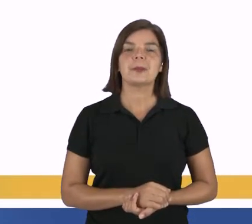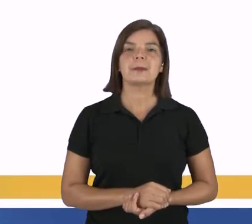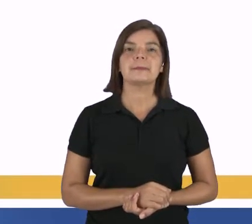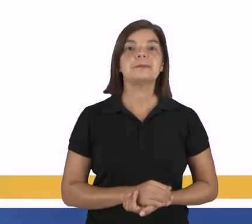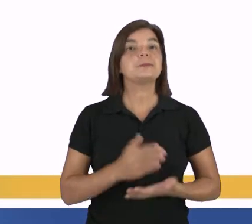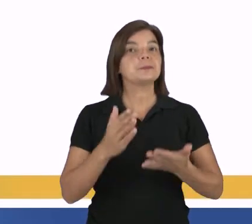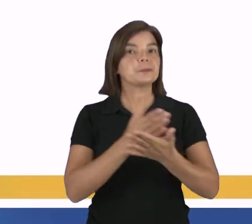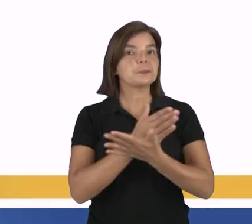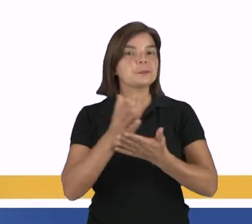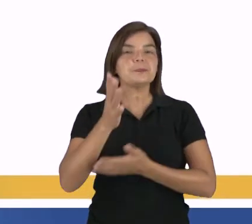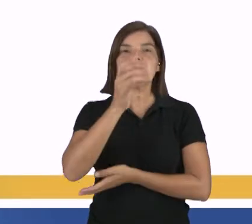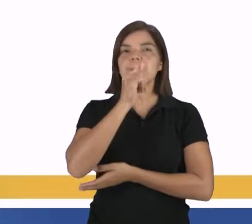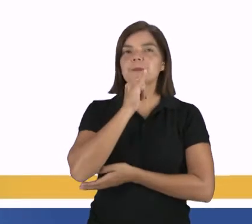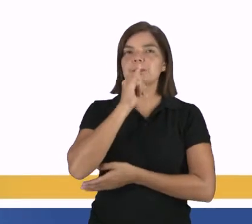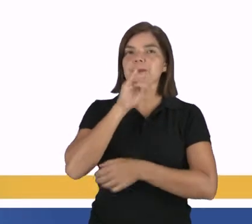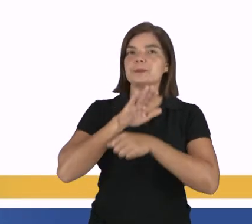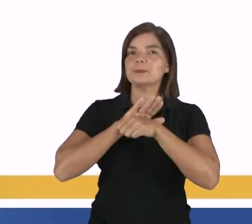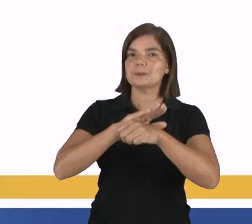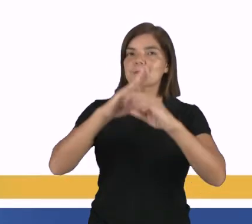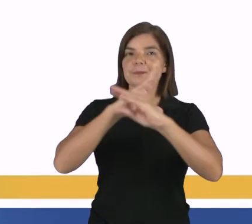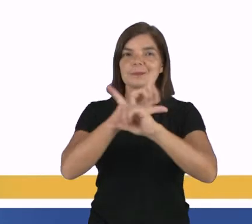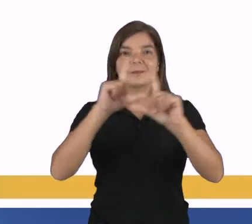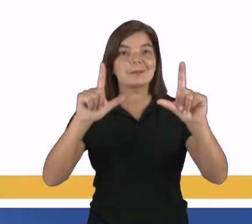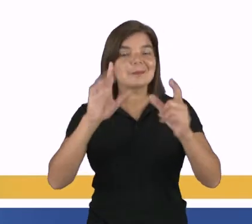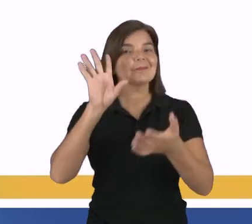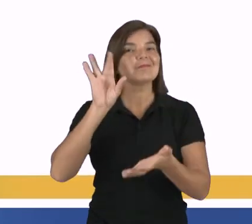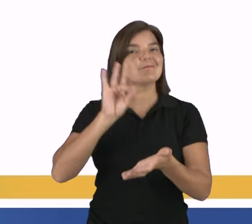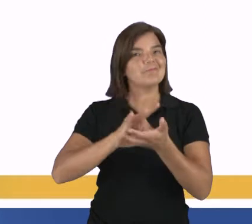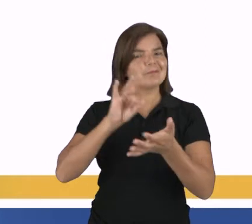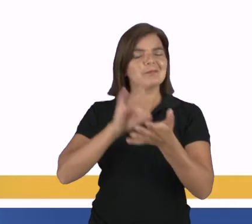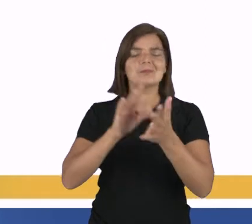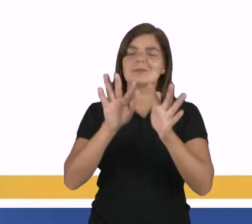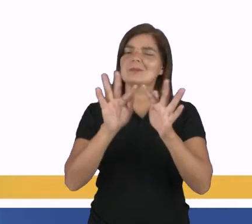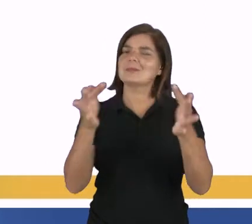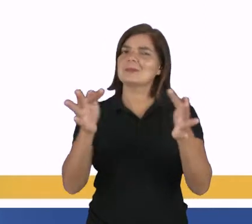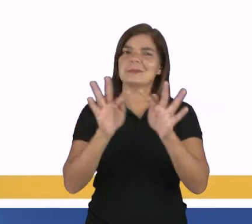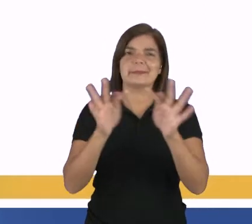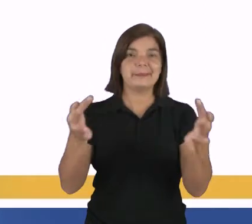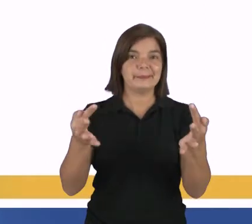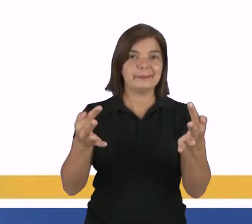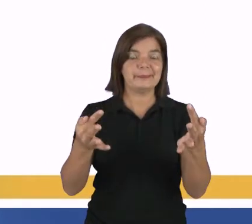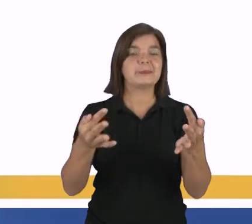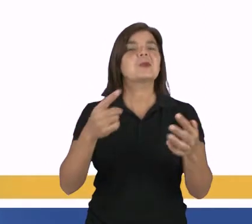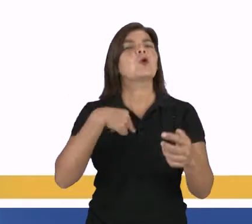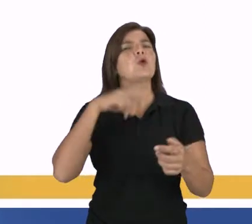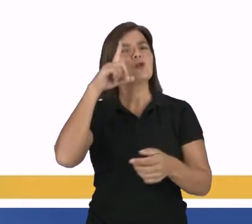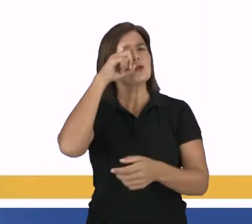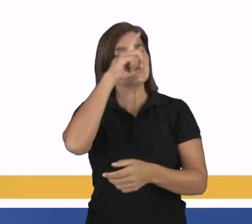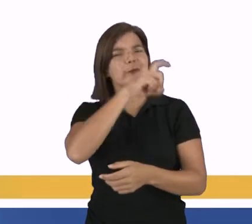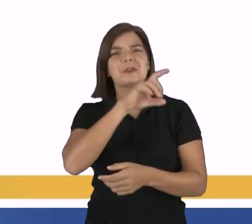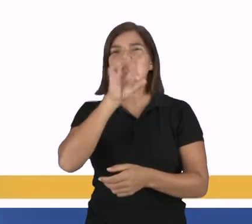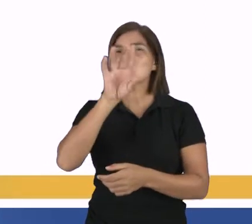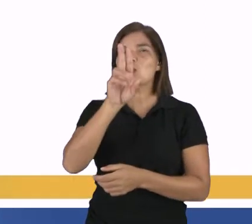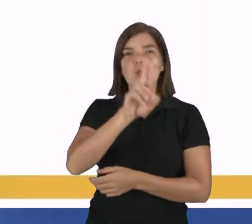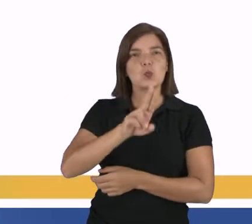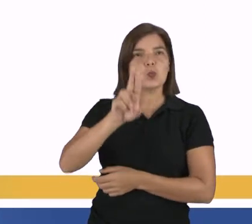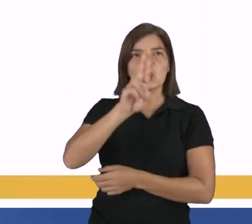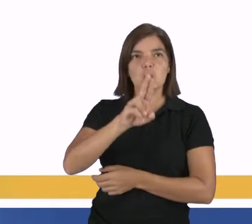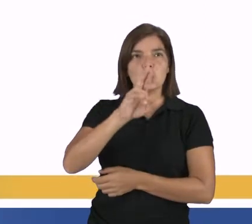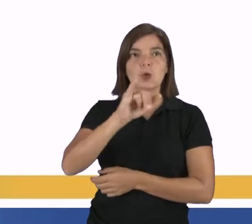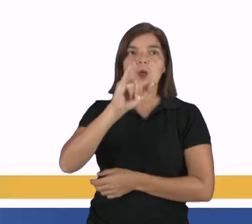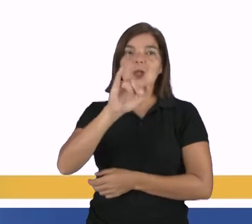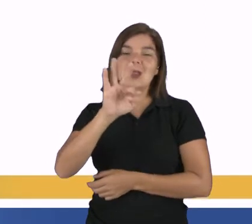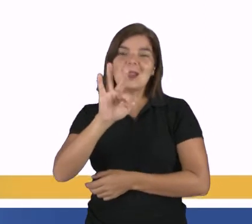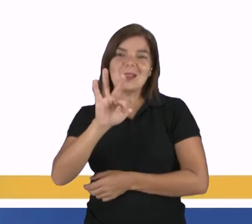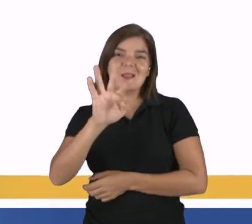Mas alguns exemplos ajudarão a esclarecer o que na verdade é muito simples. A complicação não está no uso de it